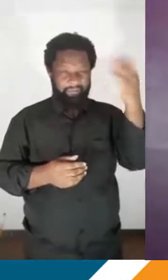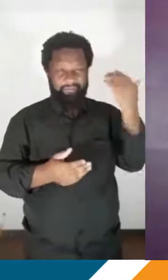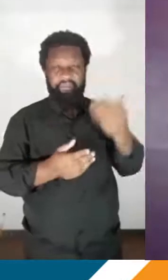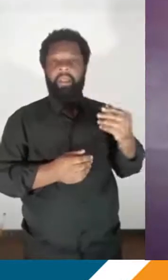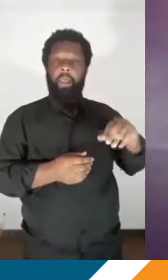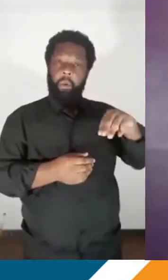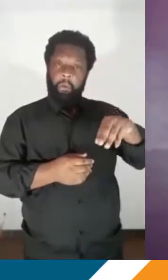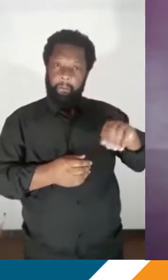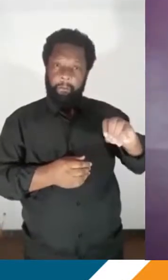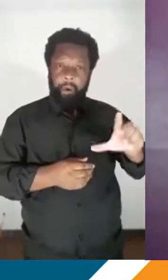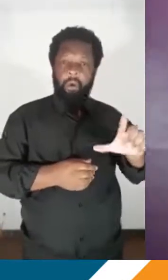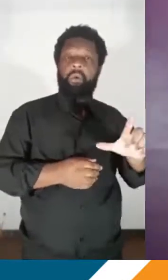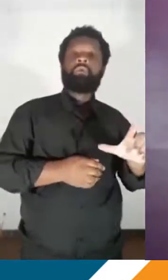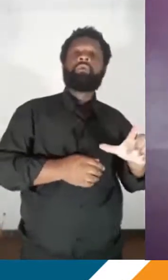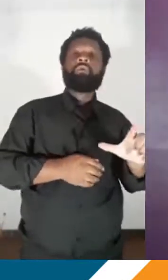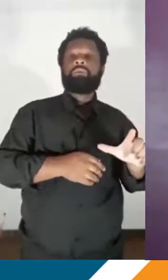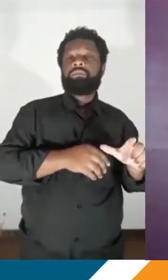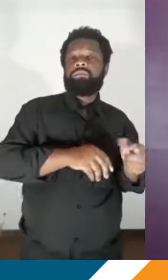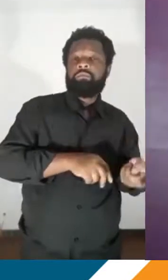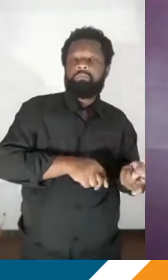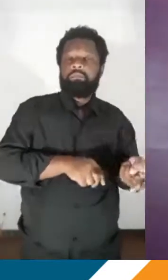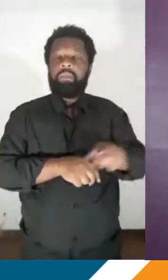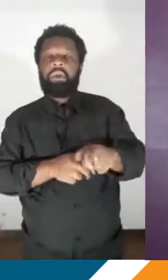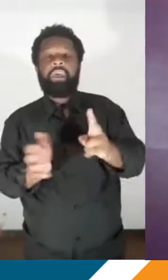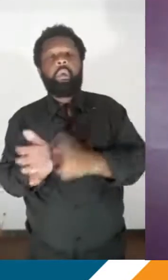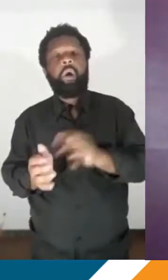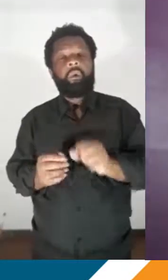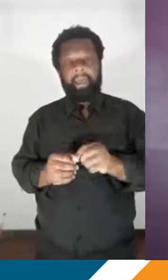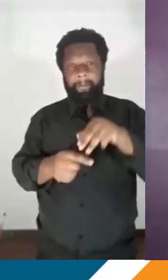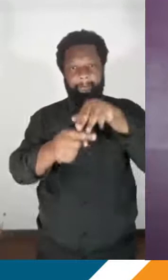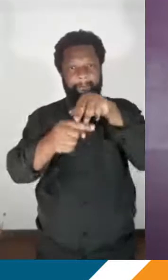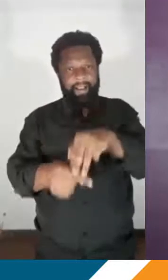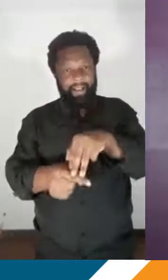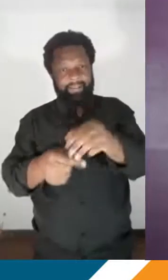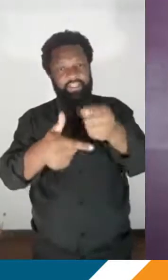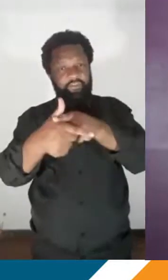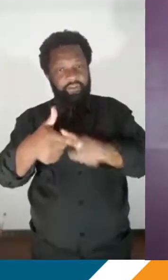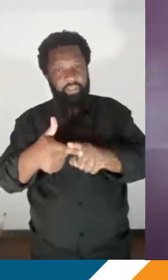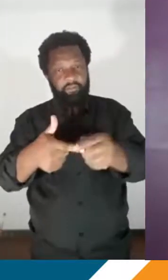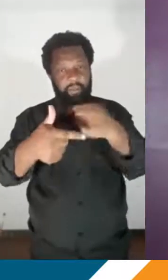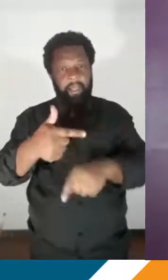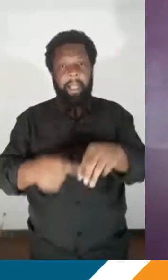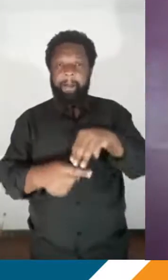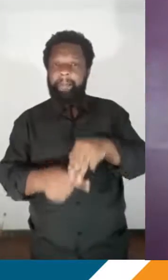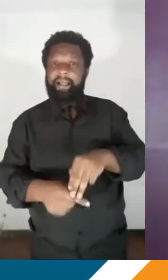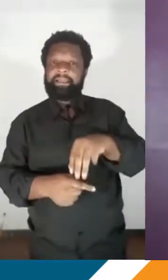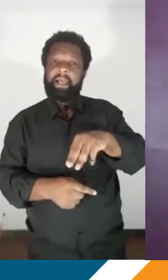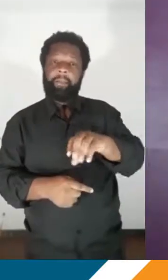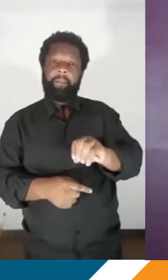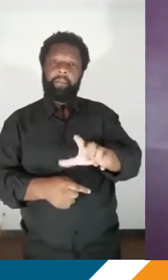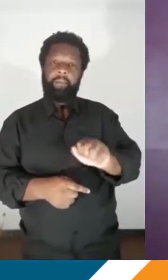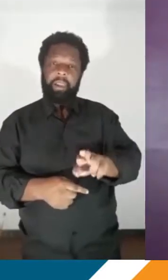gente recordar, vou transformar ele aqui, ó. O número de mols, ele é igual a massa dividido pela